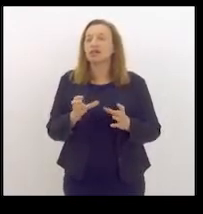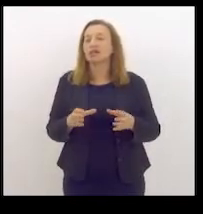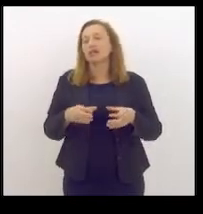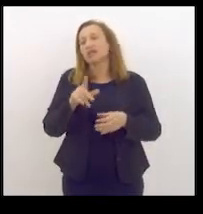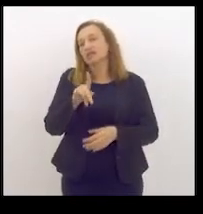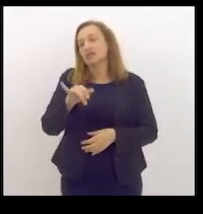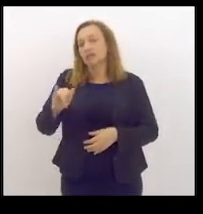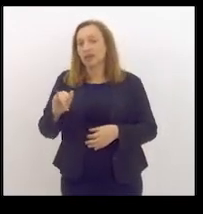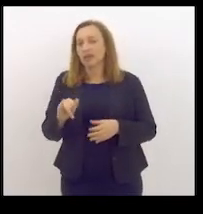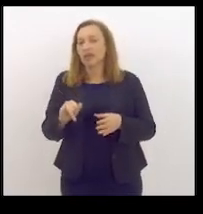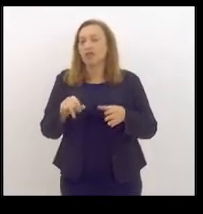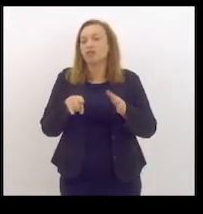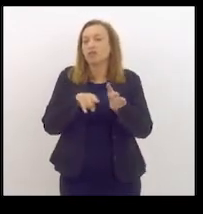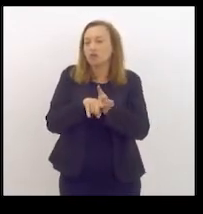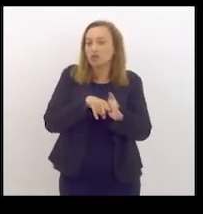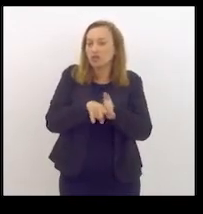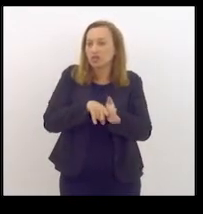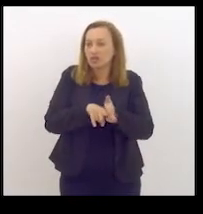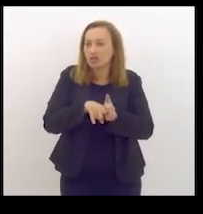de uma realização